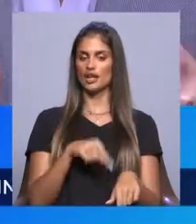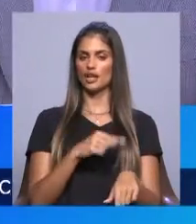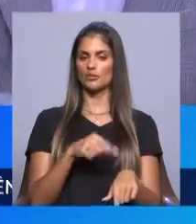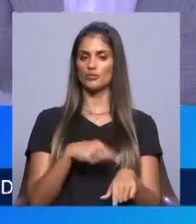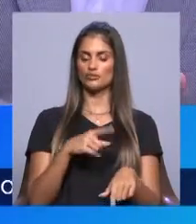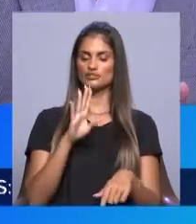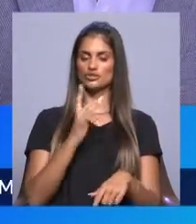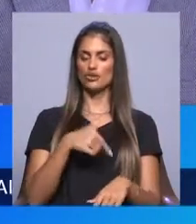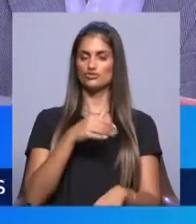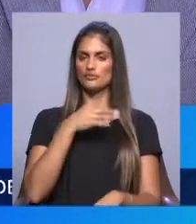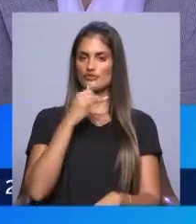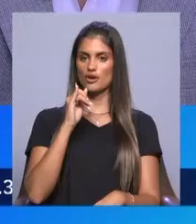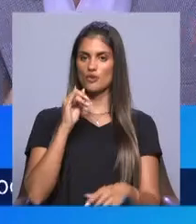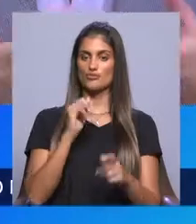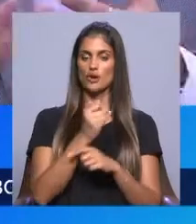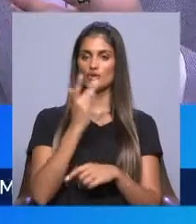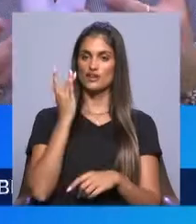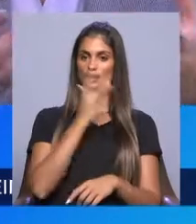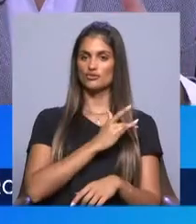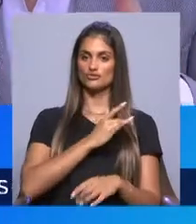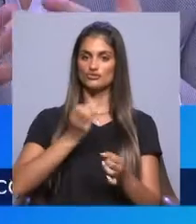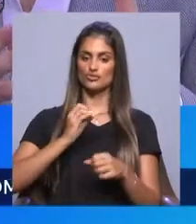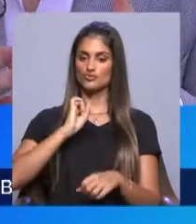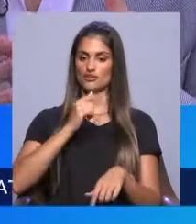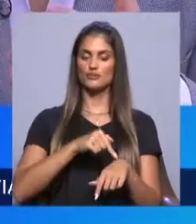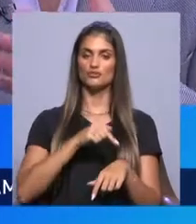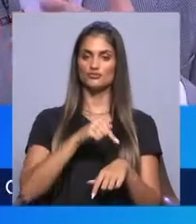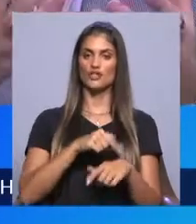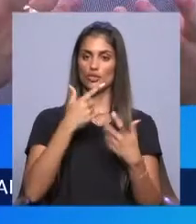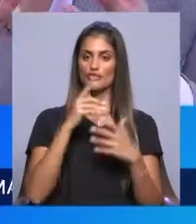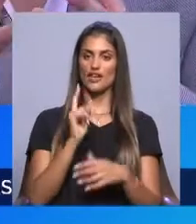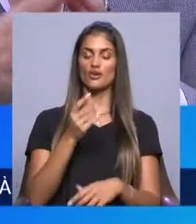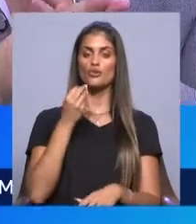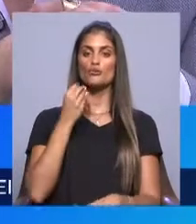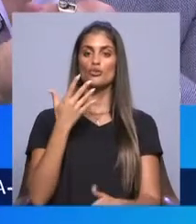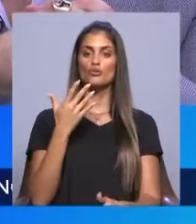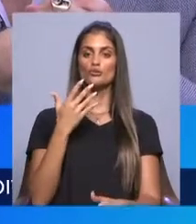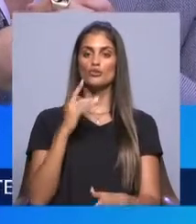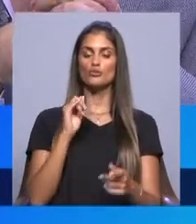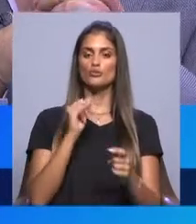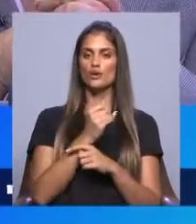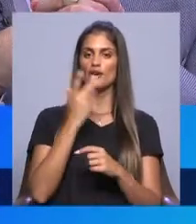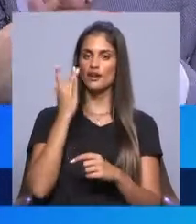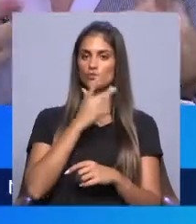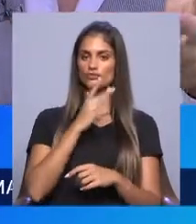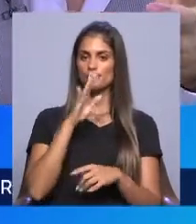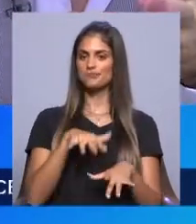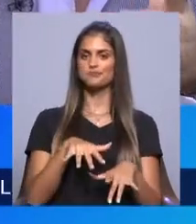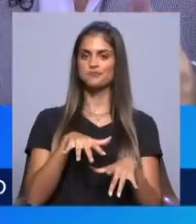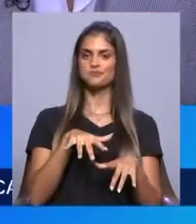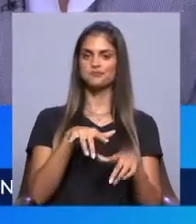Se nós estamos a falar de buracos negros do início do universo, não havia tempo. A dúvida é essa, como é não que havia tempo. Se há buracos negros, então não há evolução do